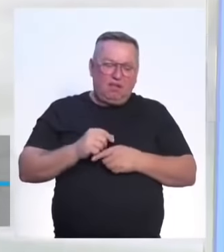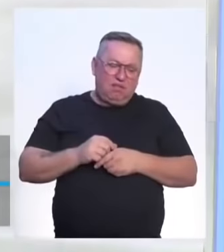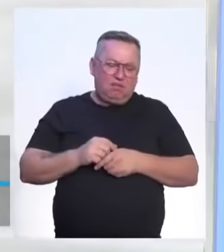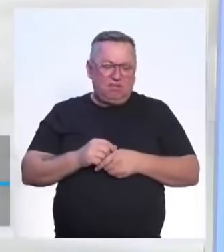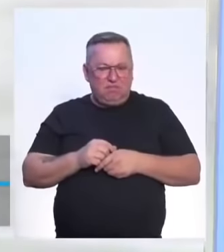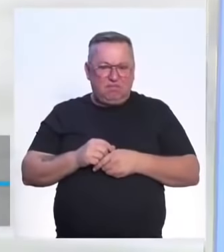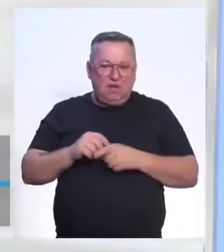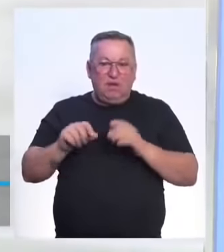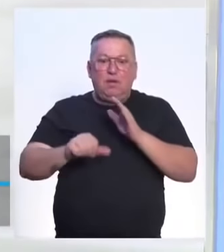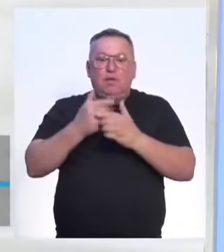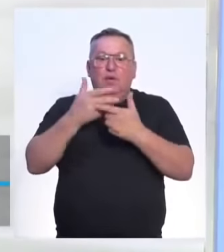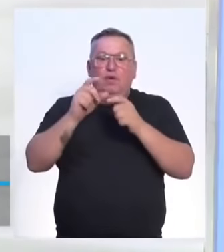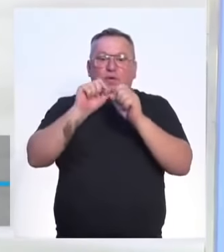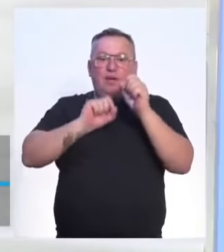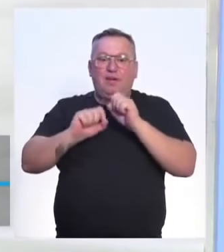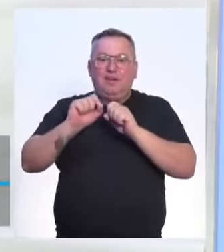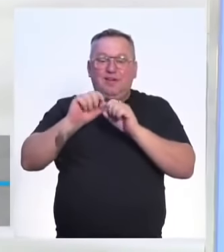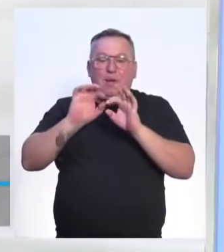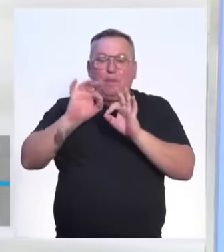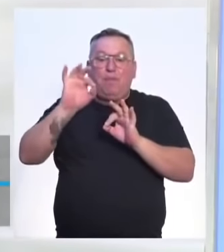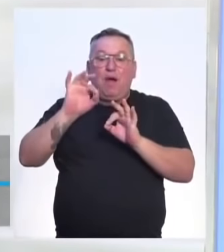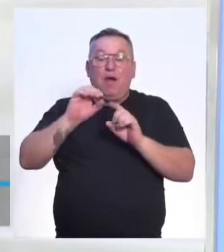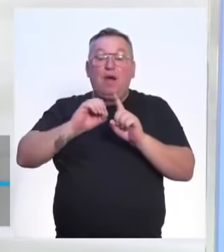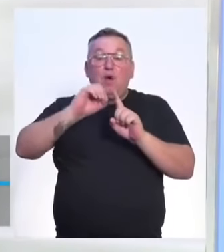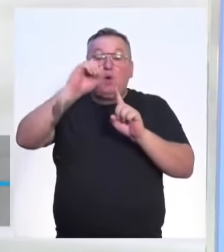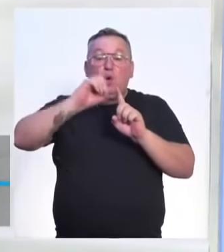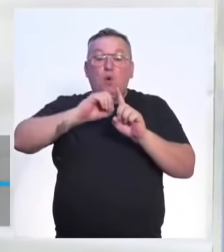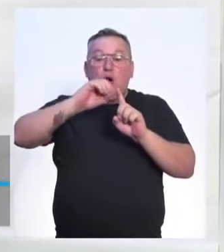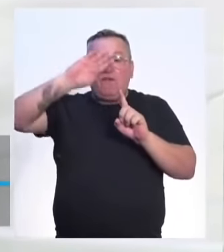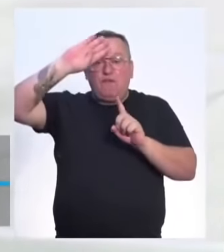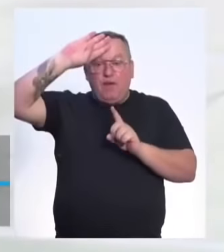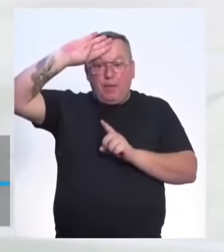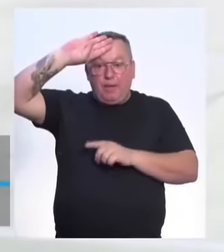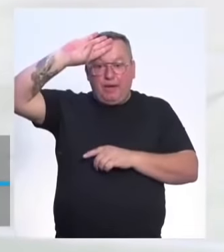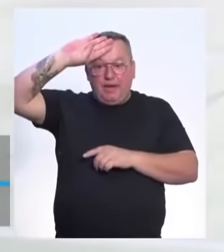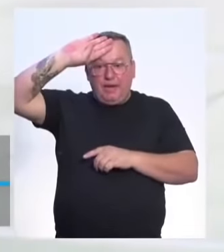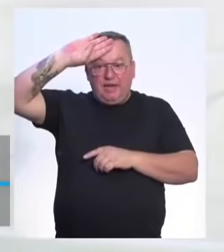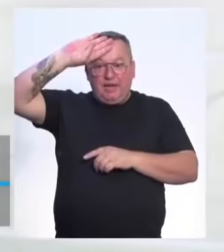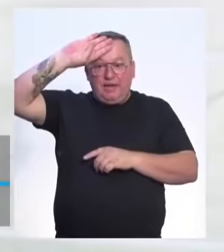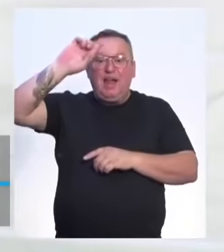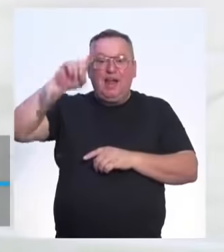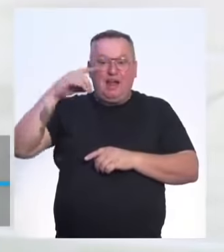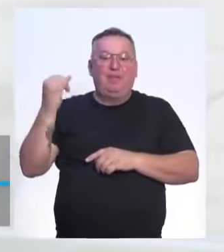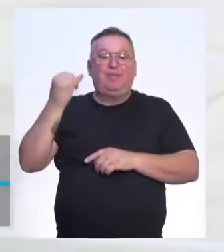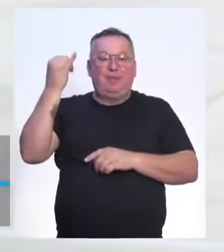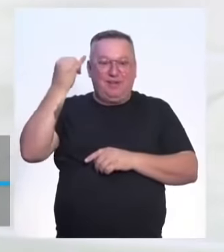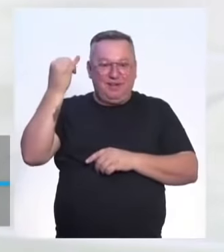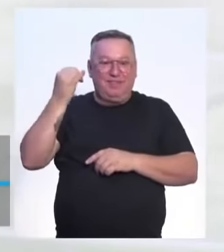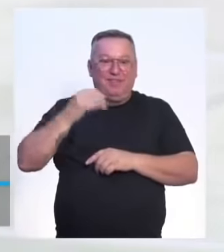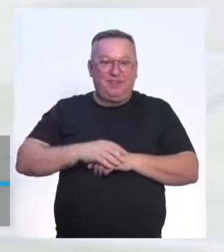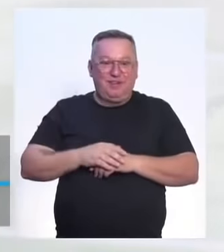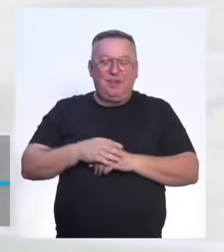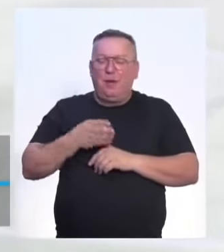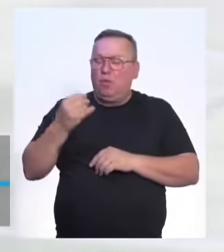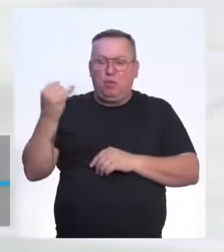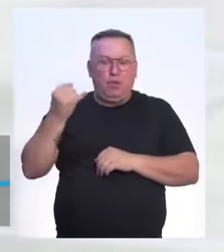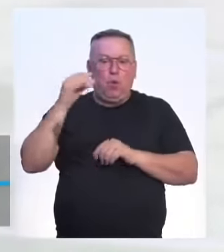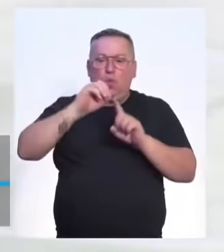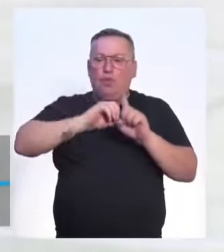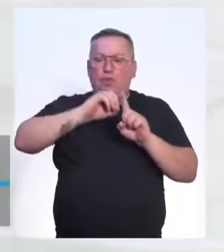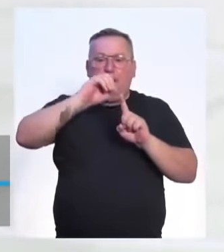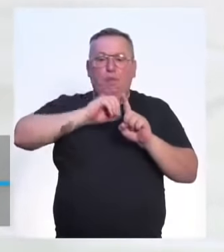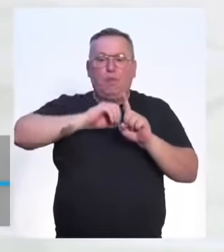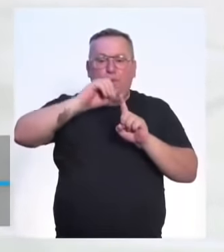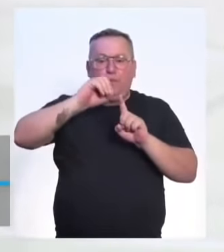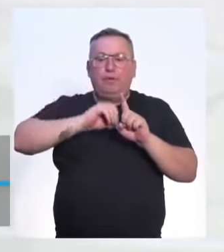a primeira coisa que você vai fazer é medir a febre, para ver se está com, tá com febre. Daí a importância, objeto importantíssimo